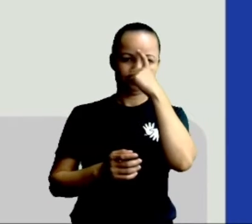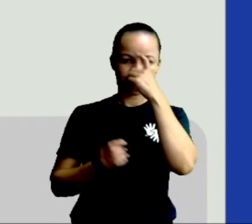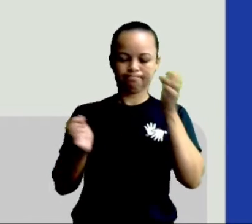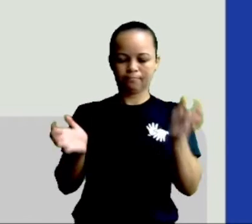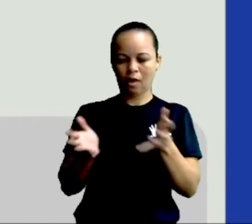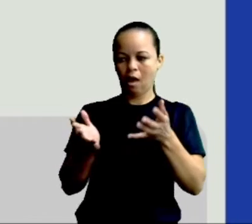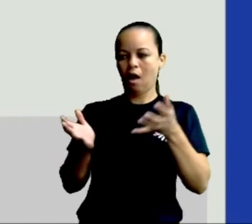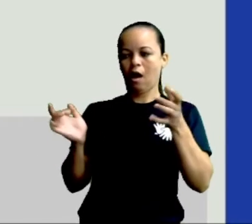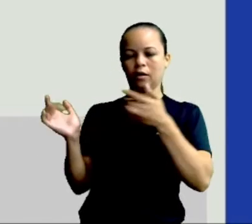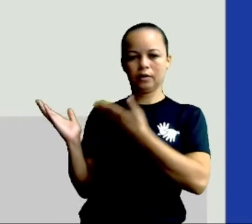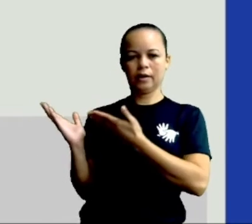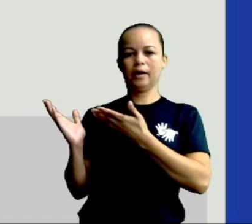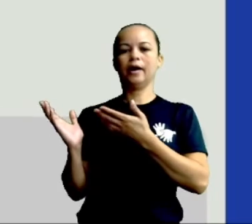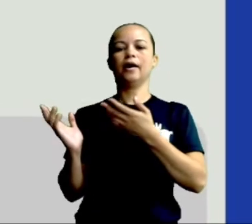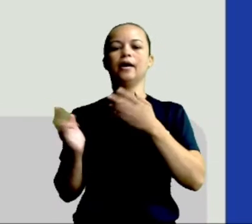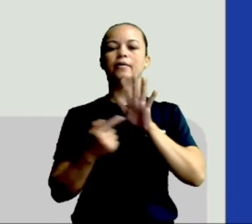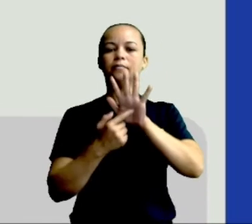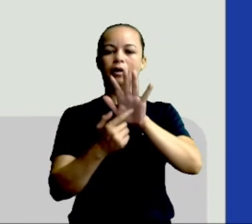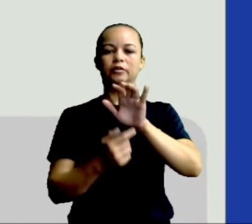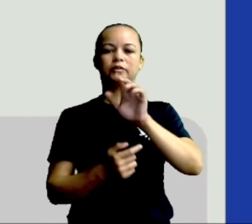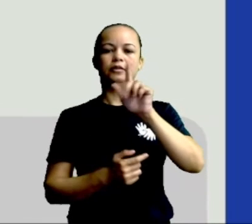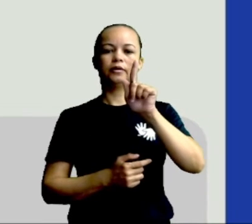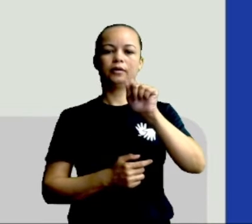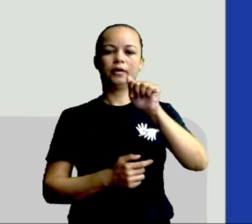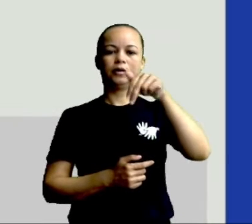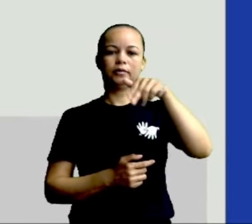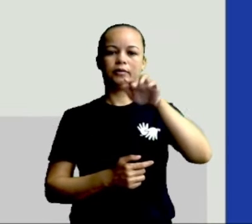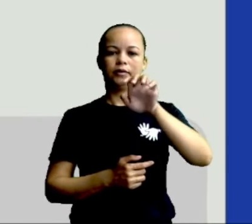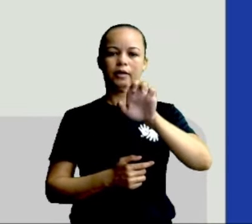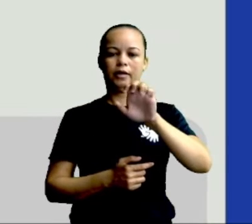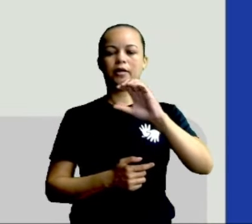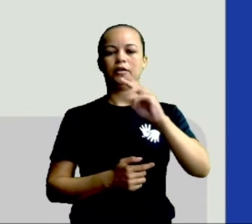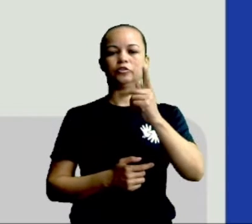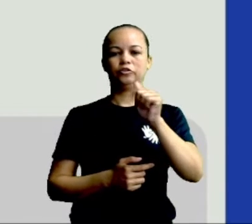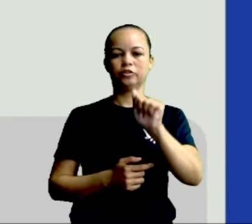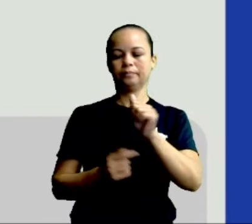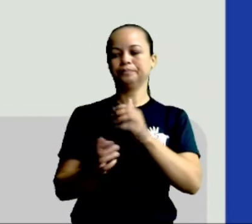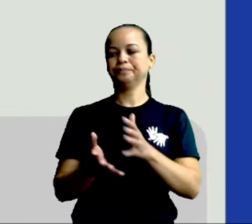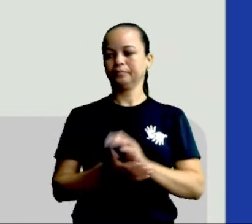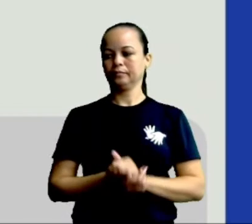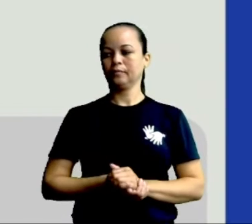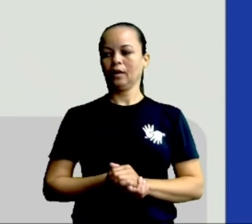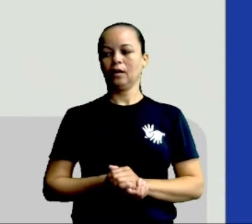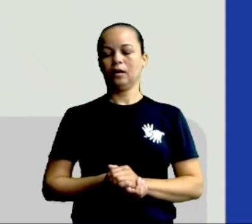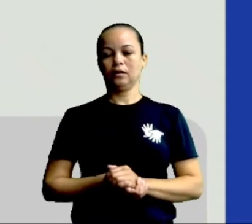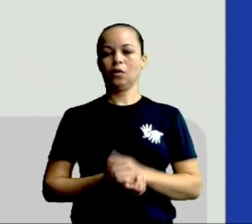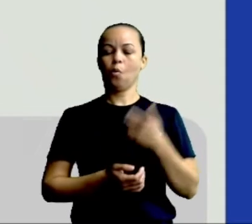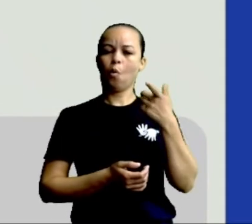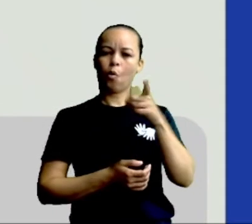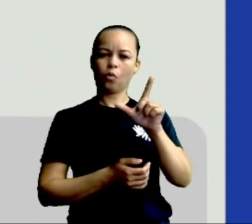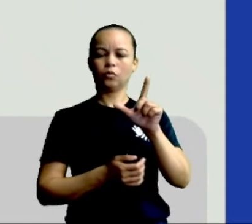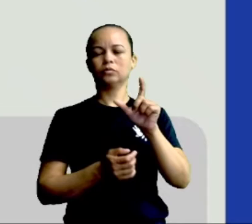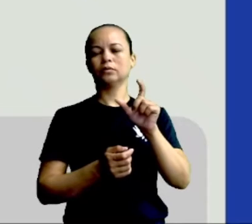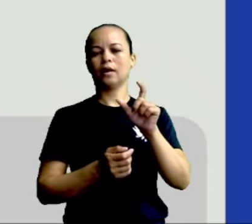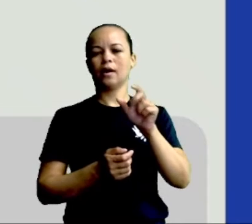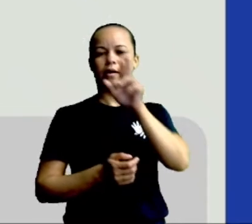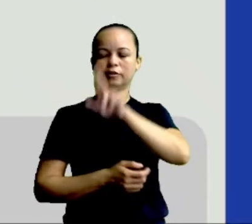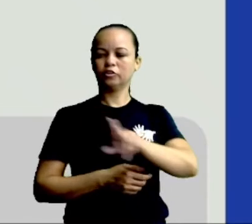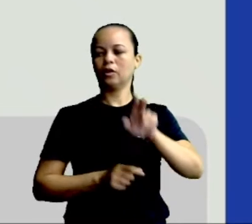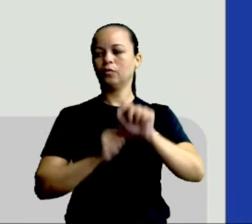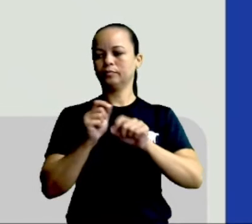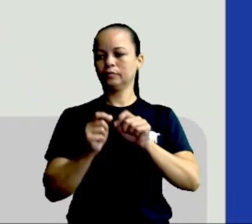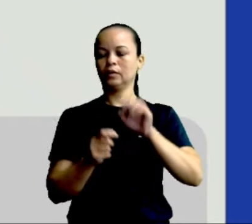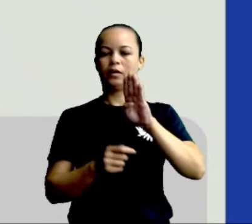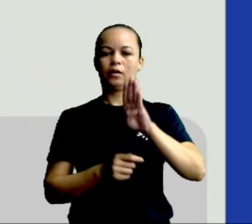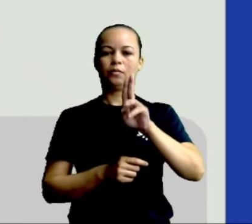de Ganesha, a deusa da sabedoria. Outra religião, como eu falei para vocês,